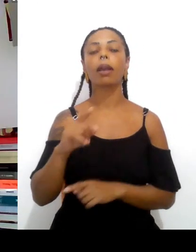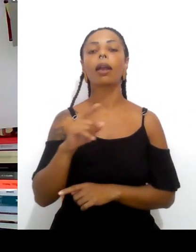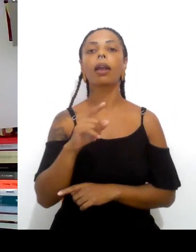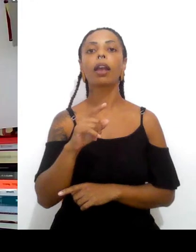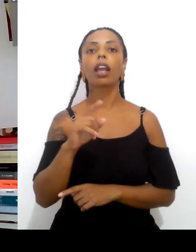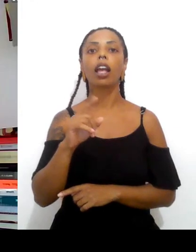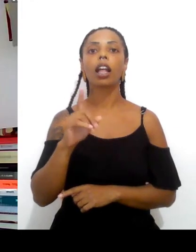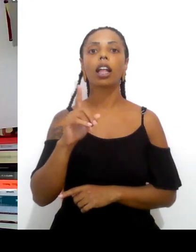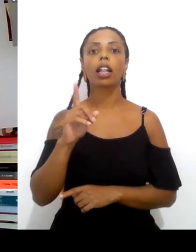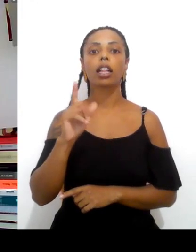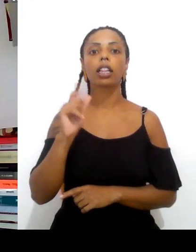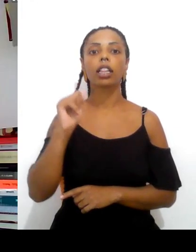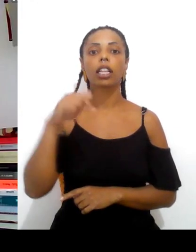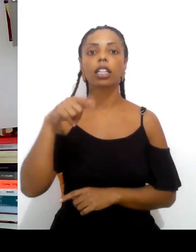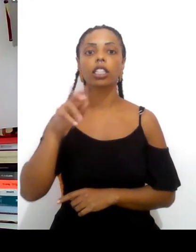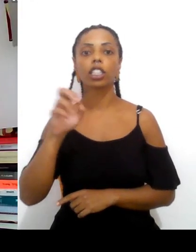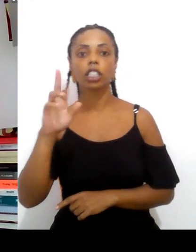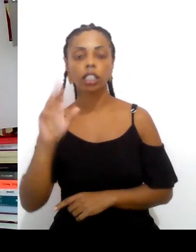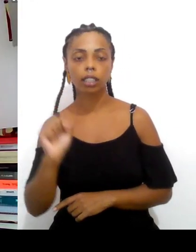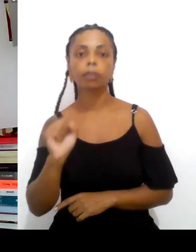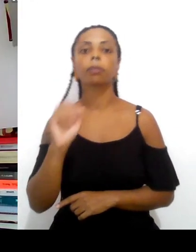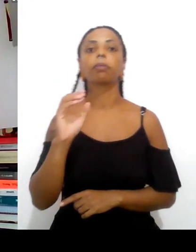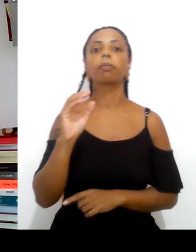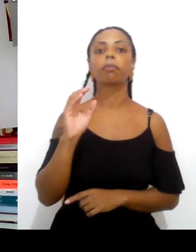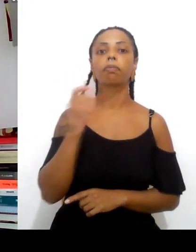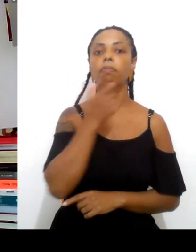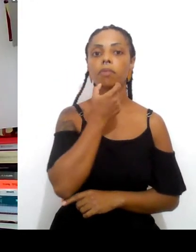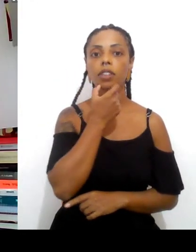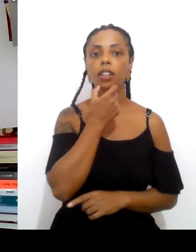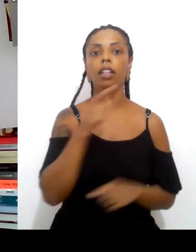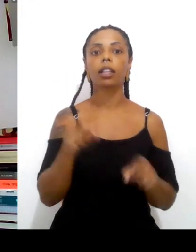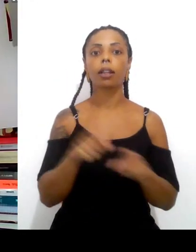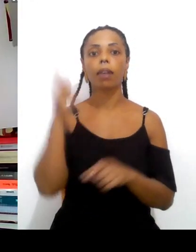de pesquisa incluindo bolsas do Rei